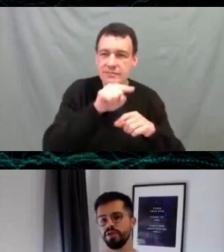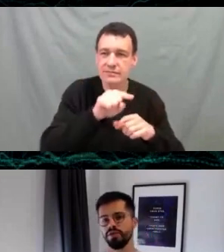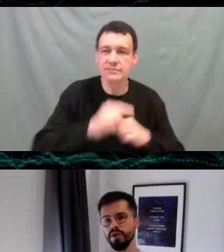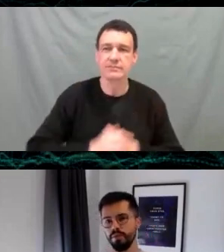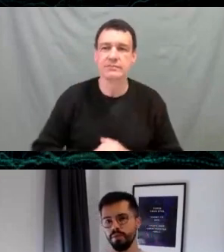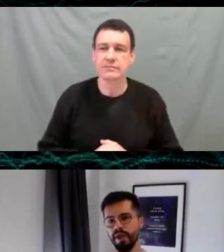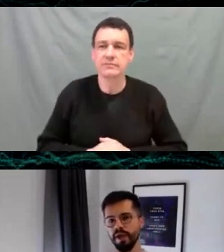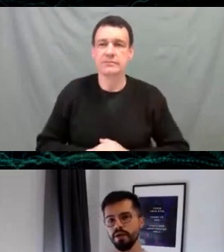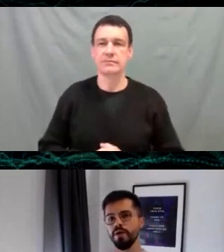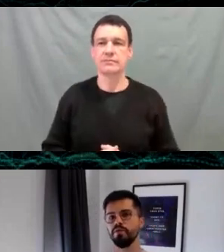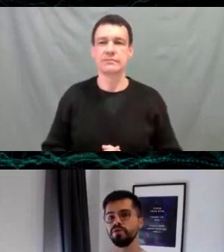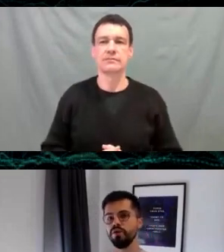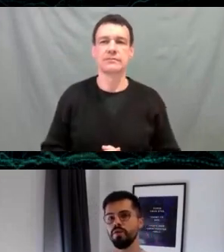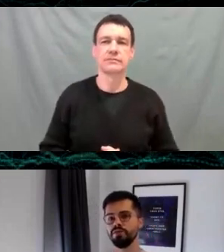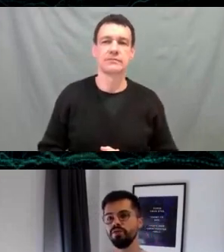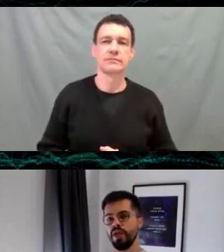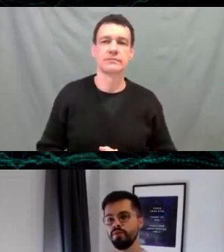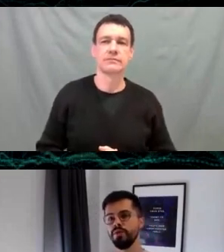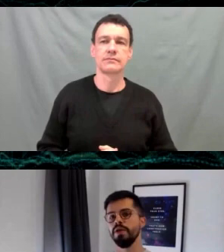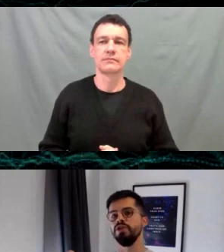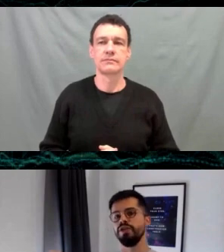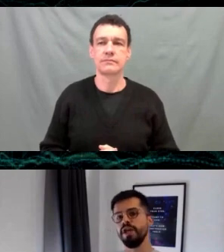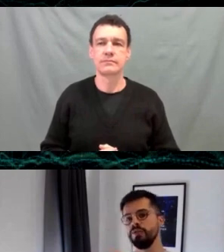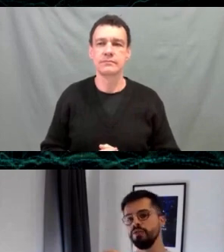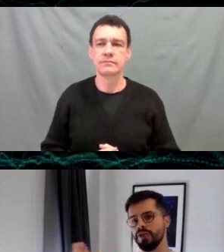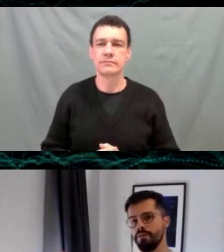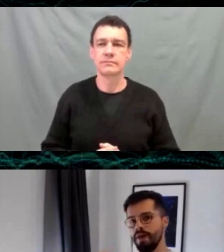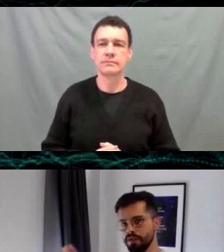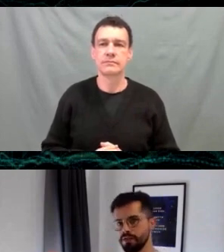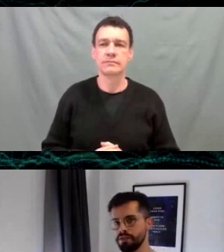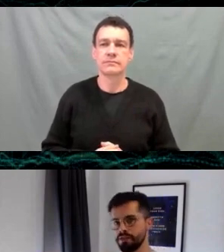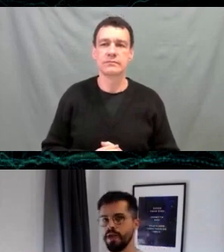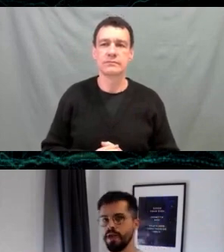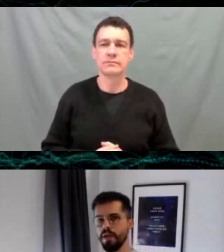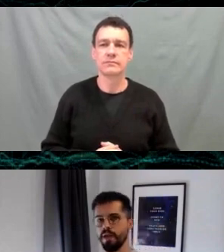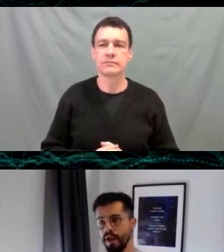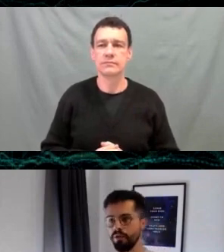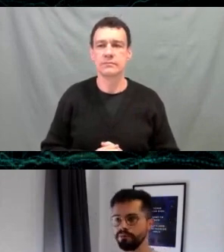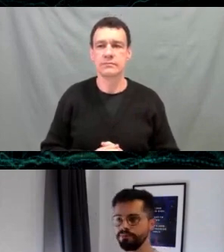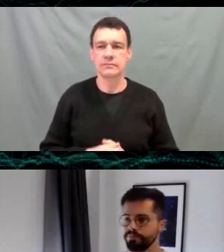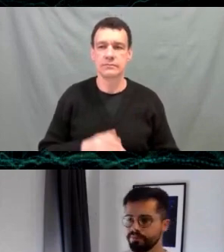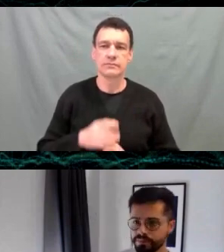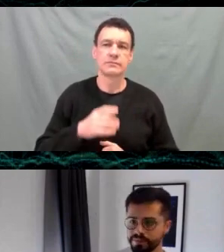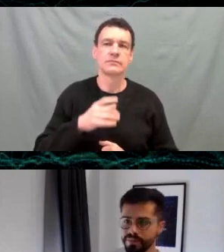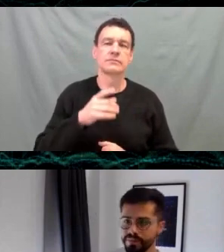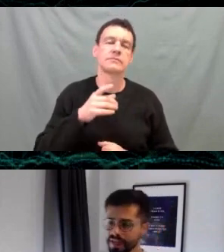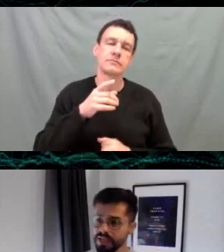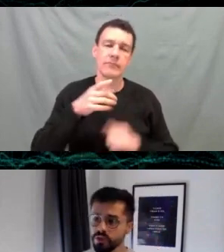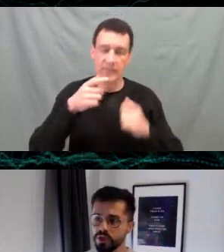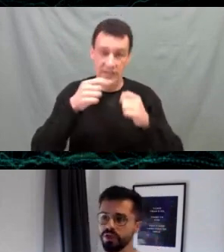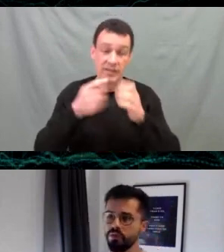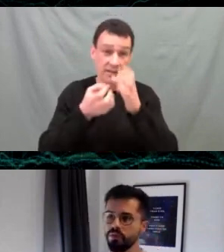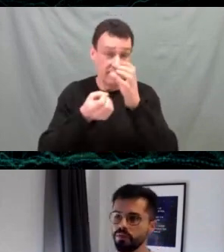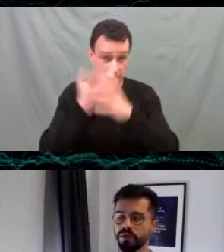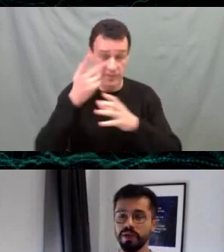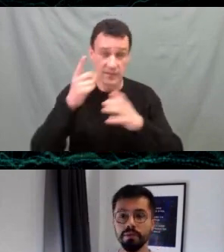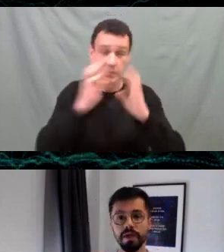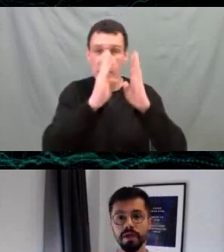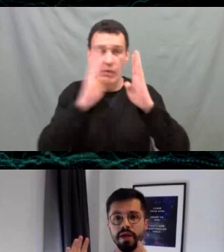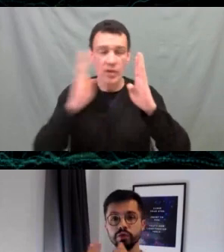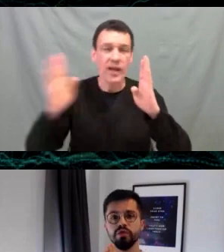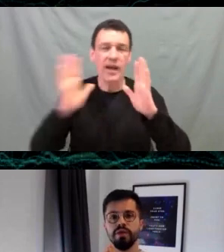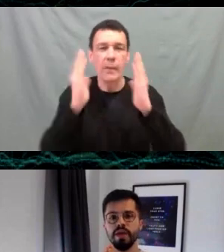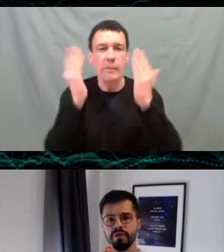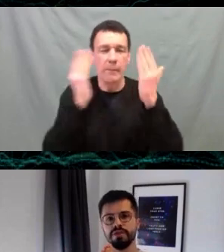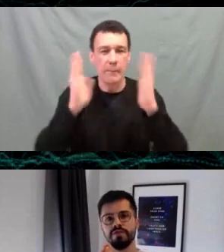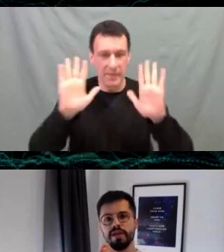funções da biblioteca funciona ao mesmo tempo gerando chamadas é e Paralela é isso ajuda muito